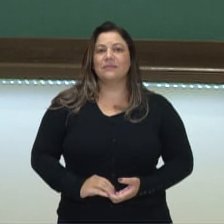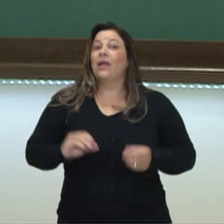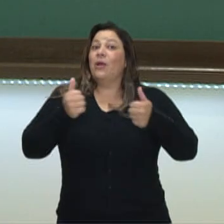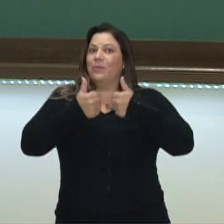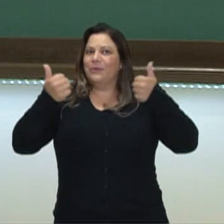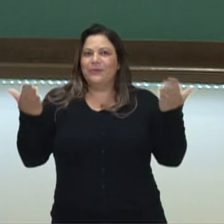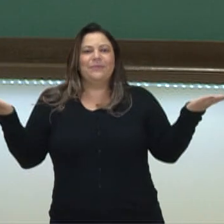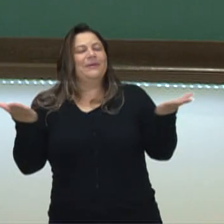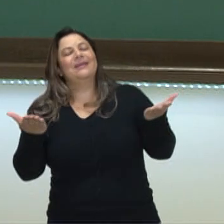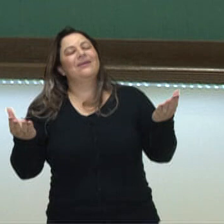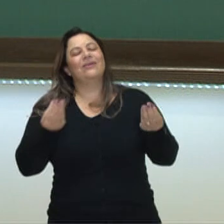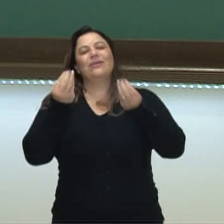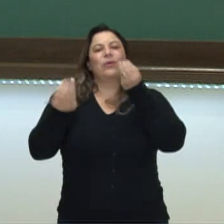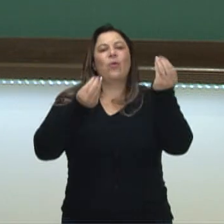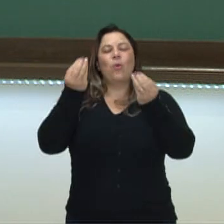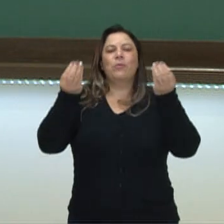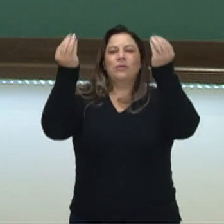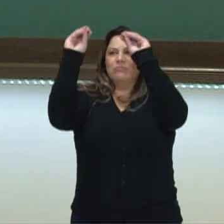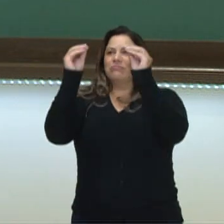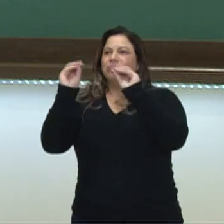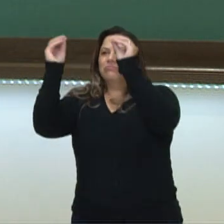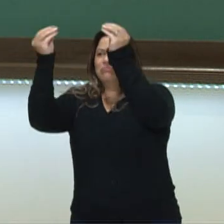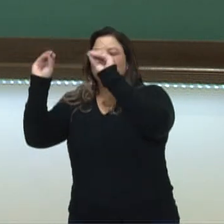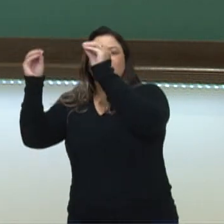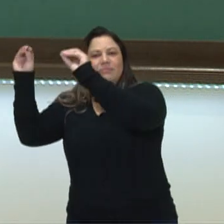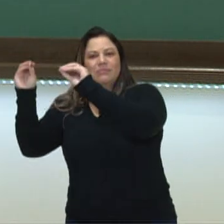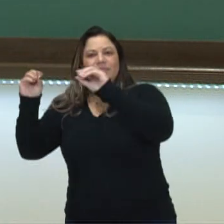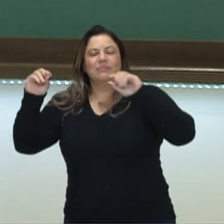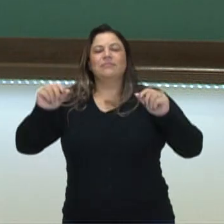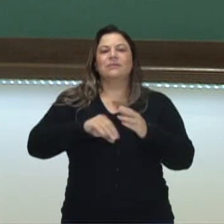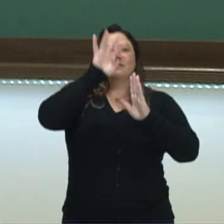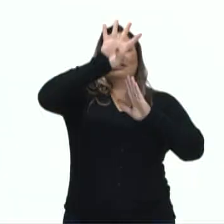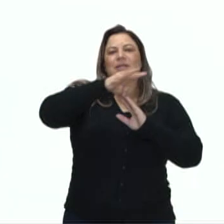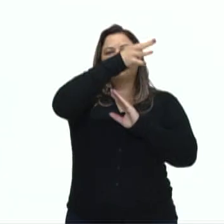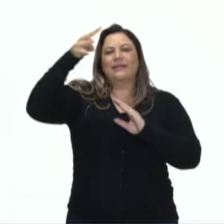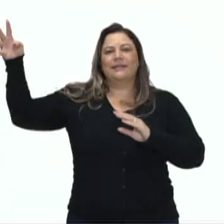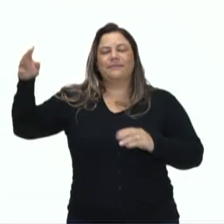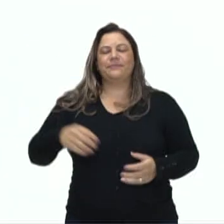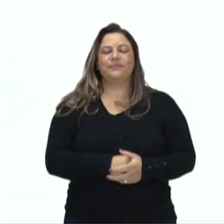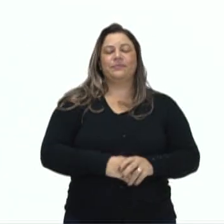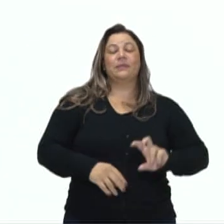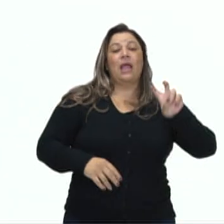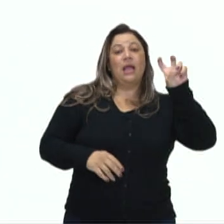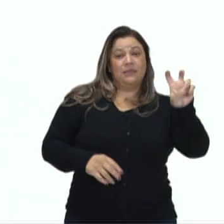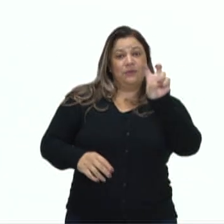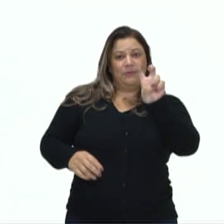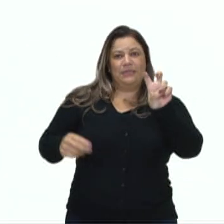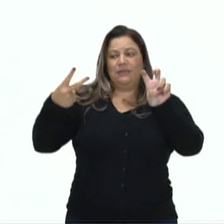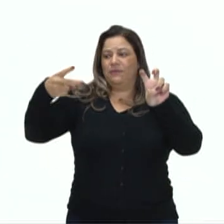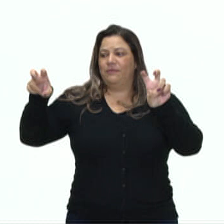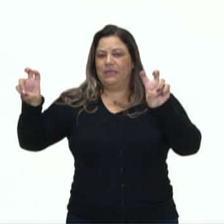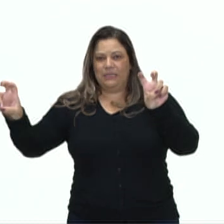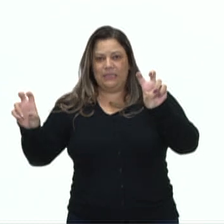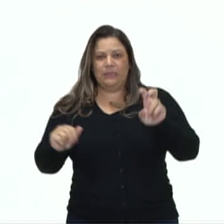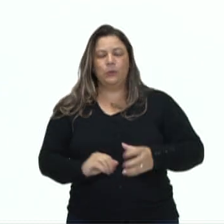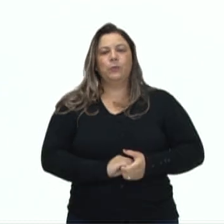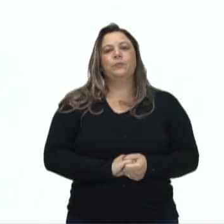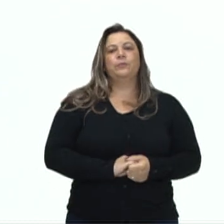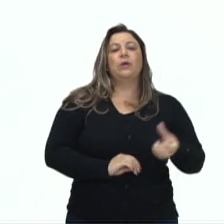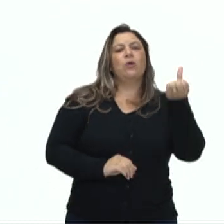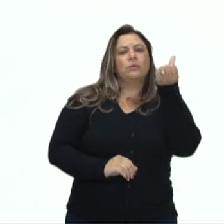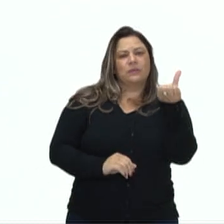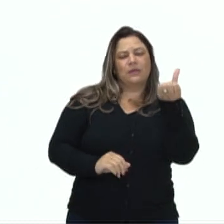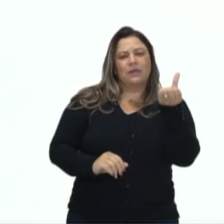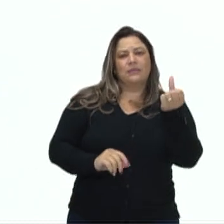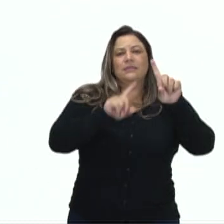Muito bem, pessoal. Como é que a gente completa aquela tabela ali? Vamos lá? Bom, 5 vezes 5 é 25. E o